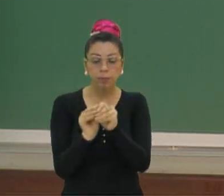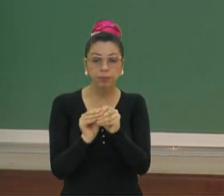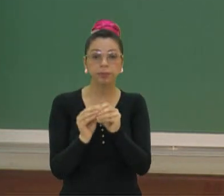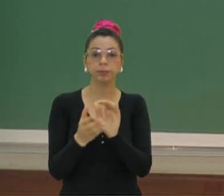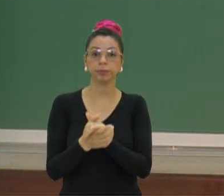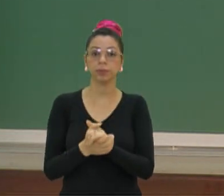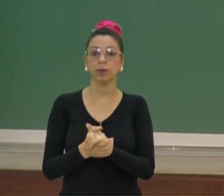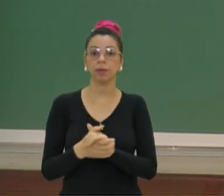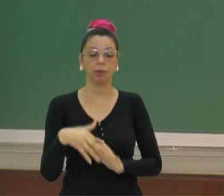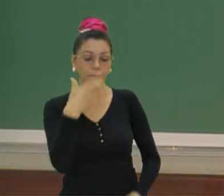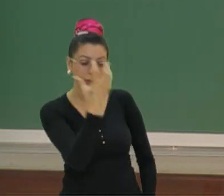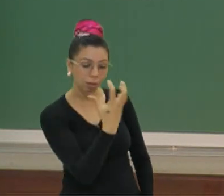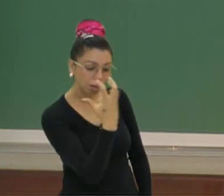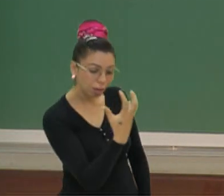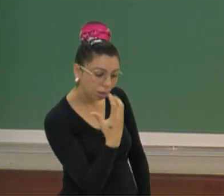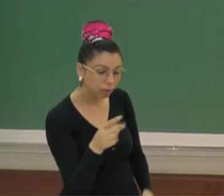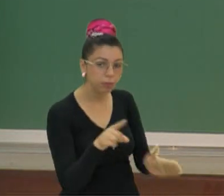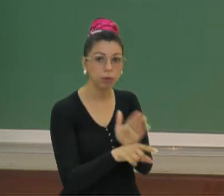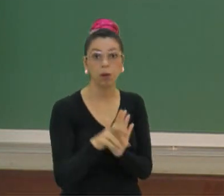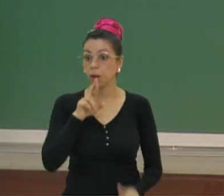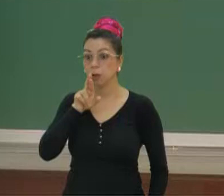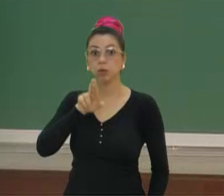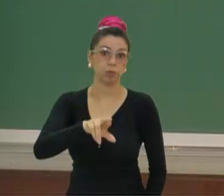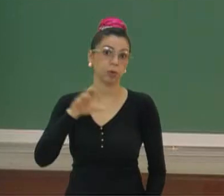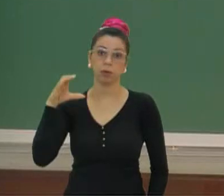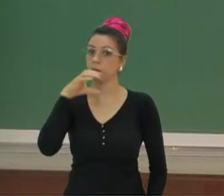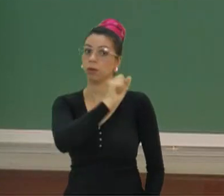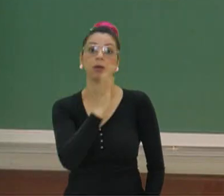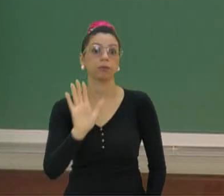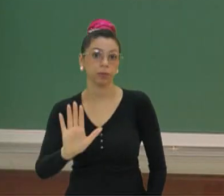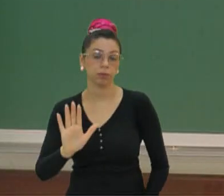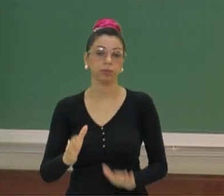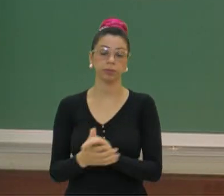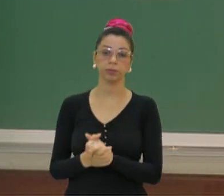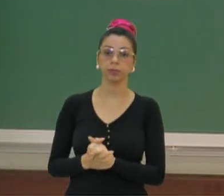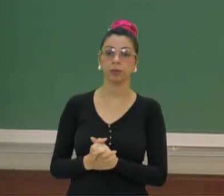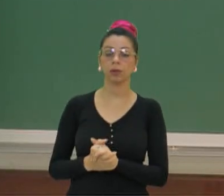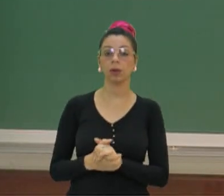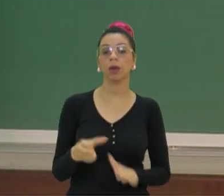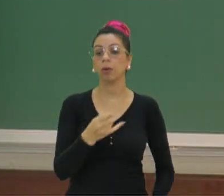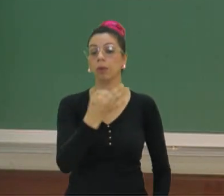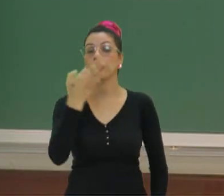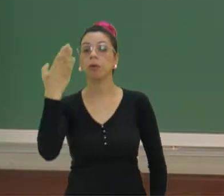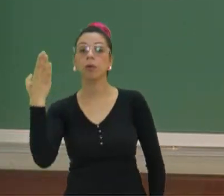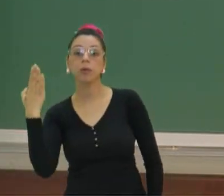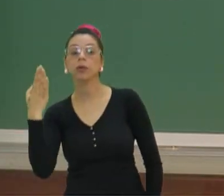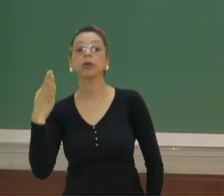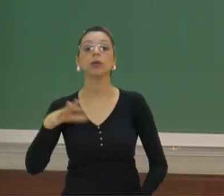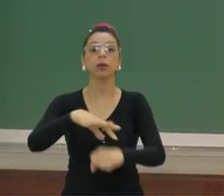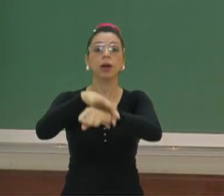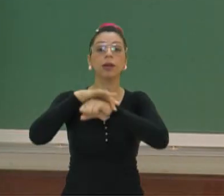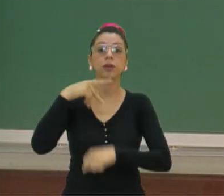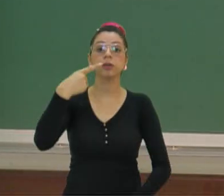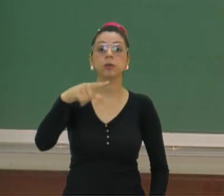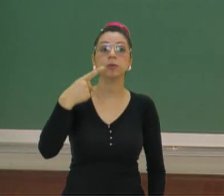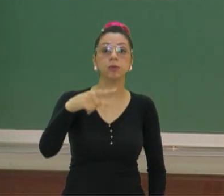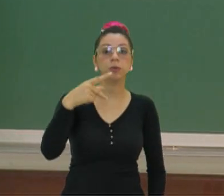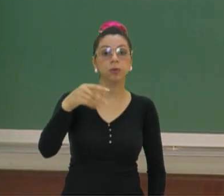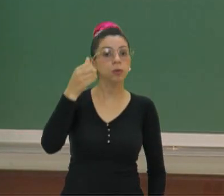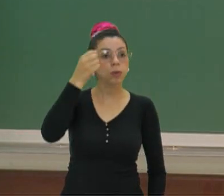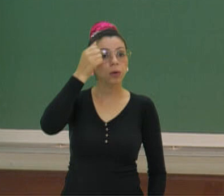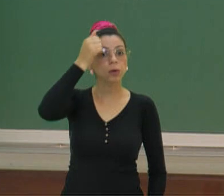apaixone pelas questões, resolva-as. É o número de questões certas que vai garantir a tua entrada na universidade. Na aula de hoje,